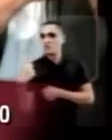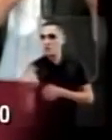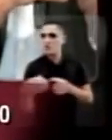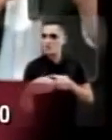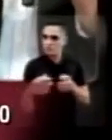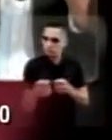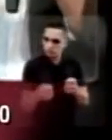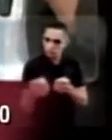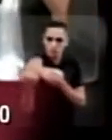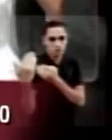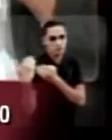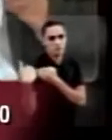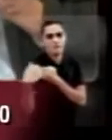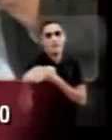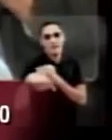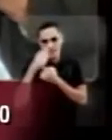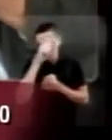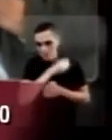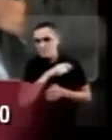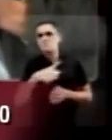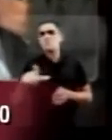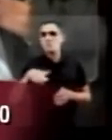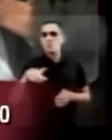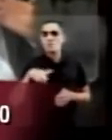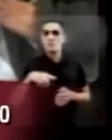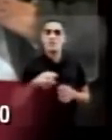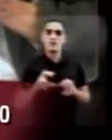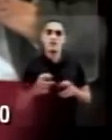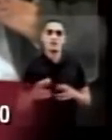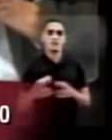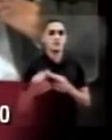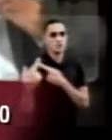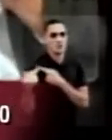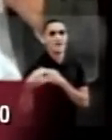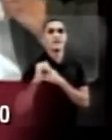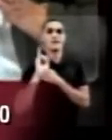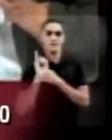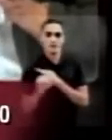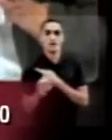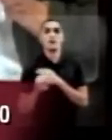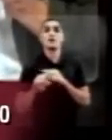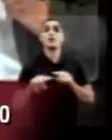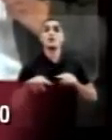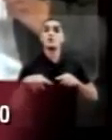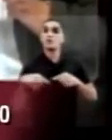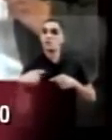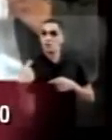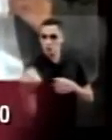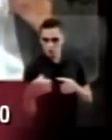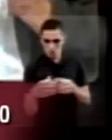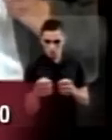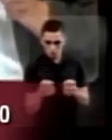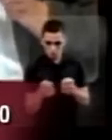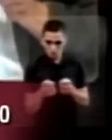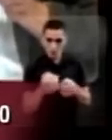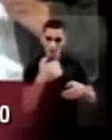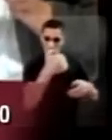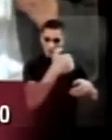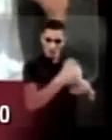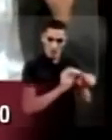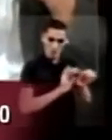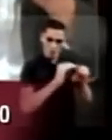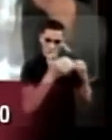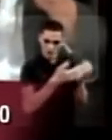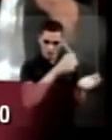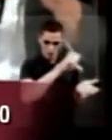fechamos porque os números mostravam essa queda. Então foi por isso, claro que se voltar,